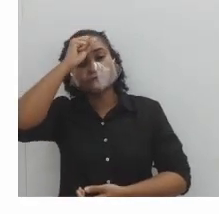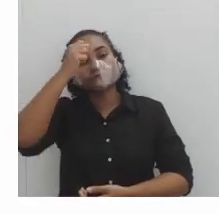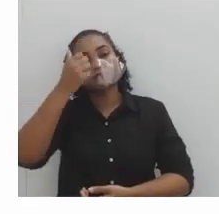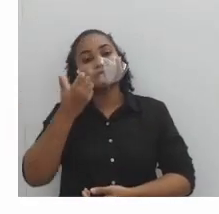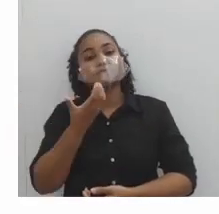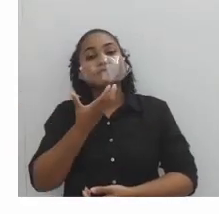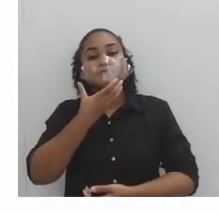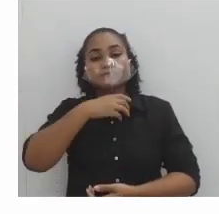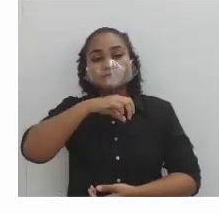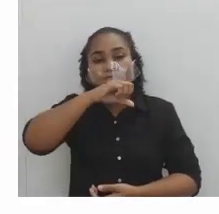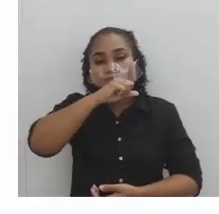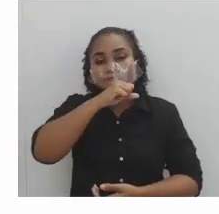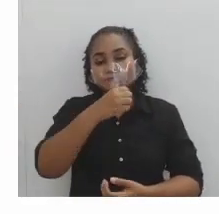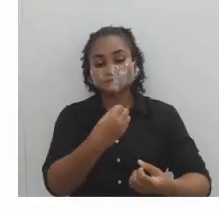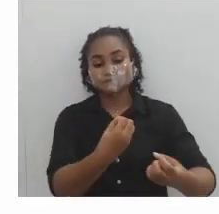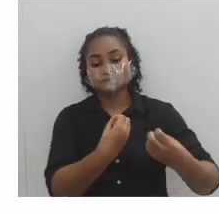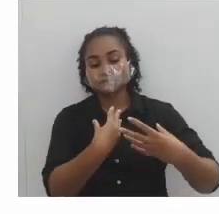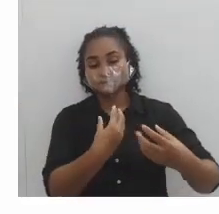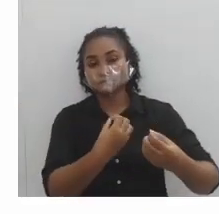pai, aprendi e